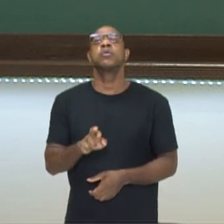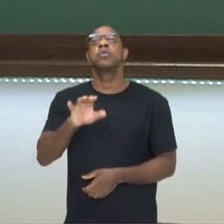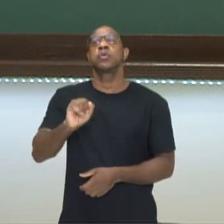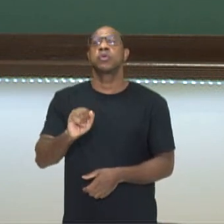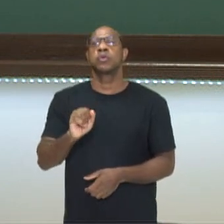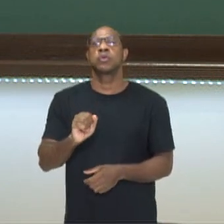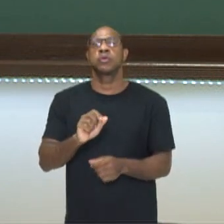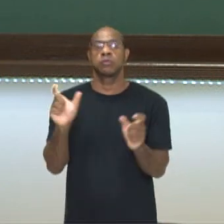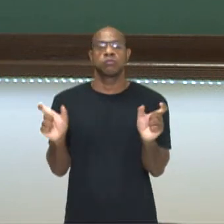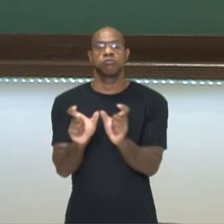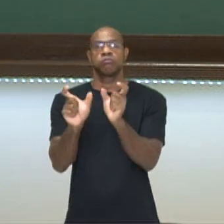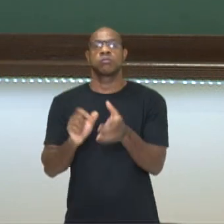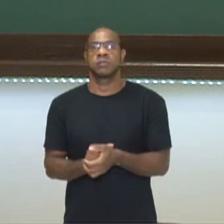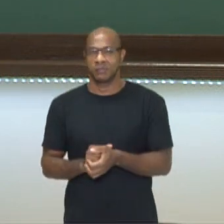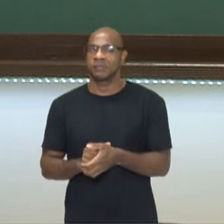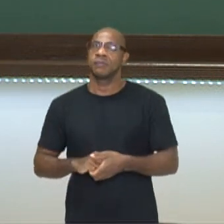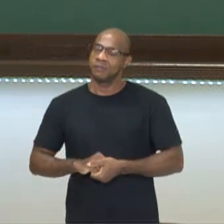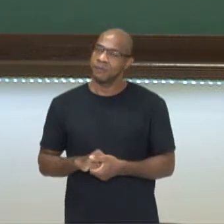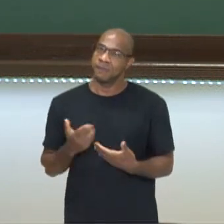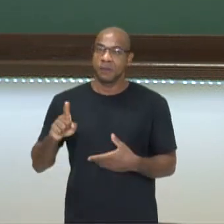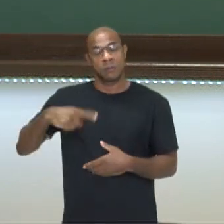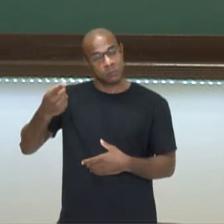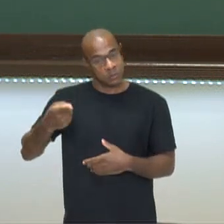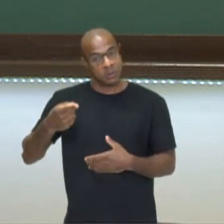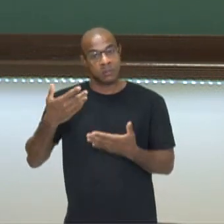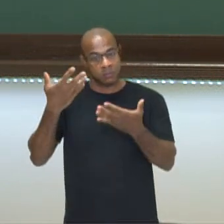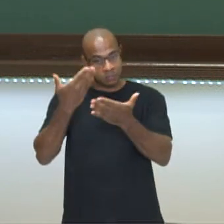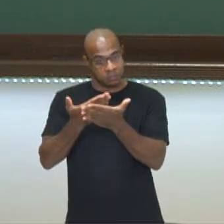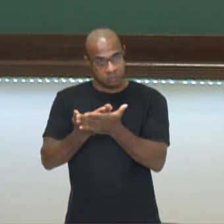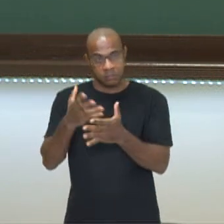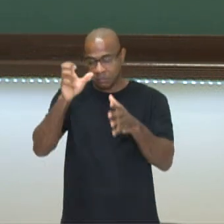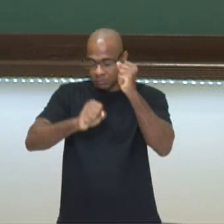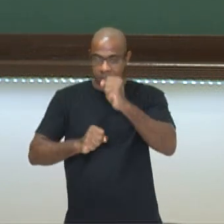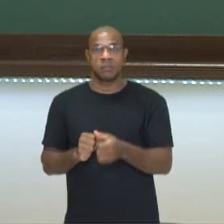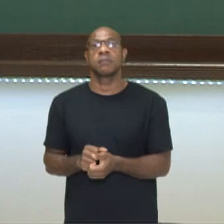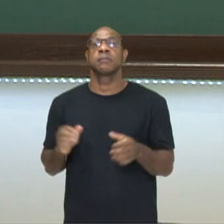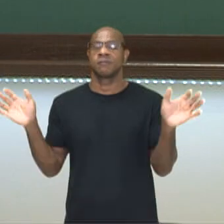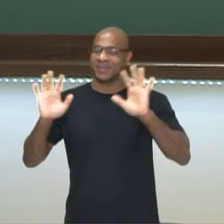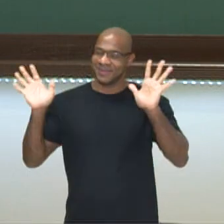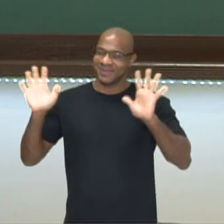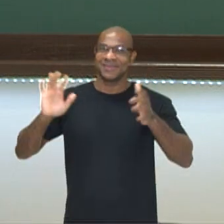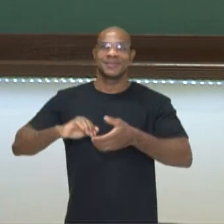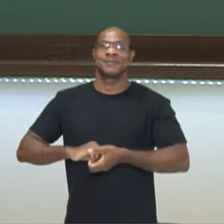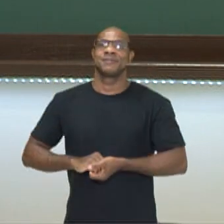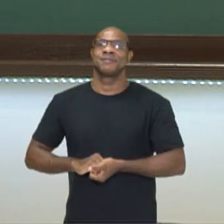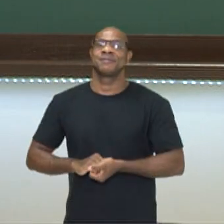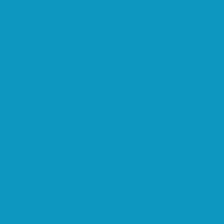assunto para uma próxima aula, num próximo momento. A gente se encontra, até lá.